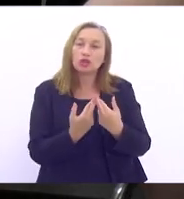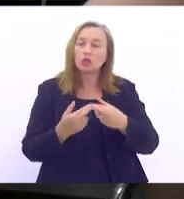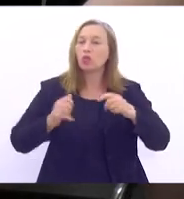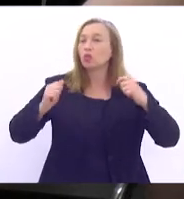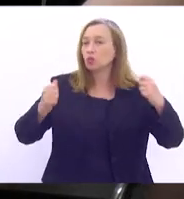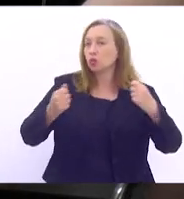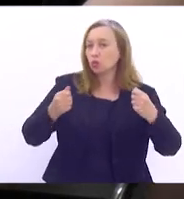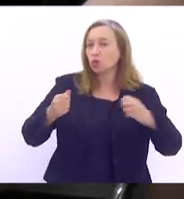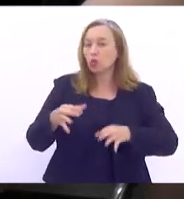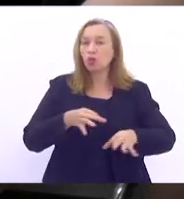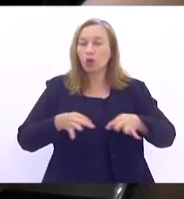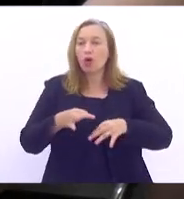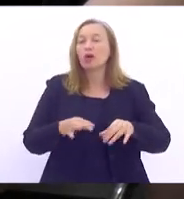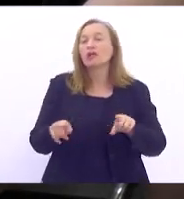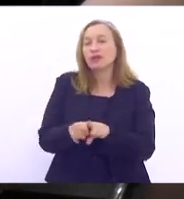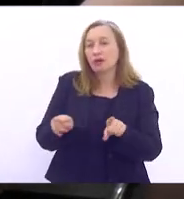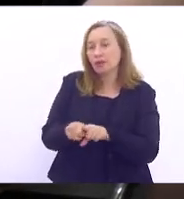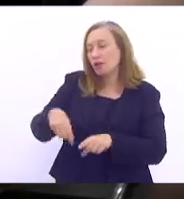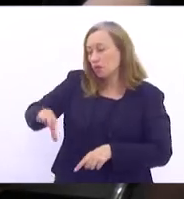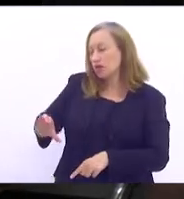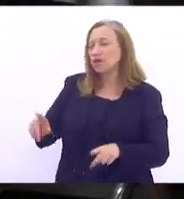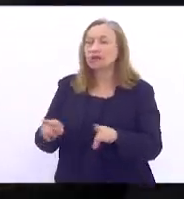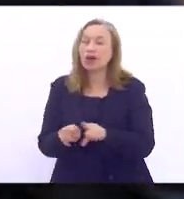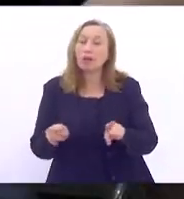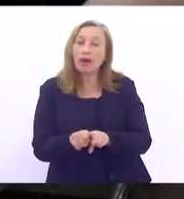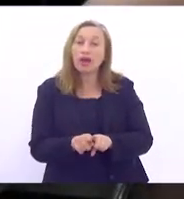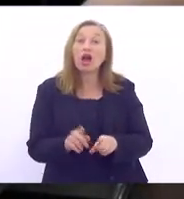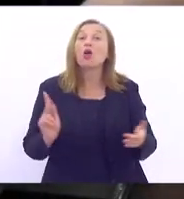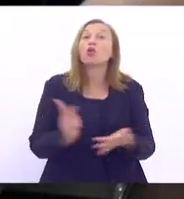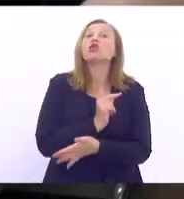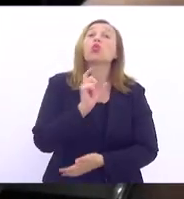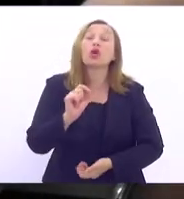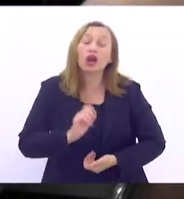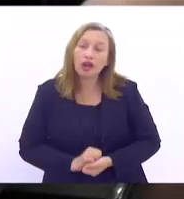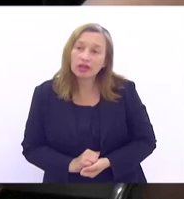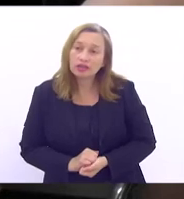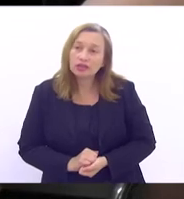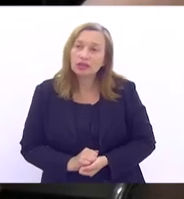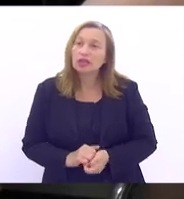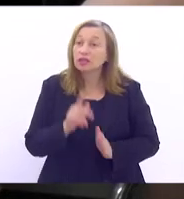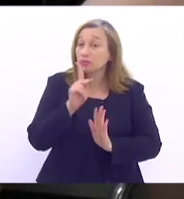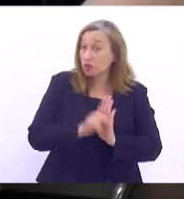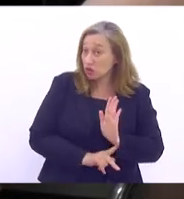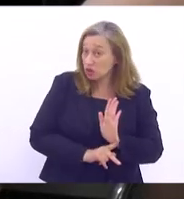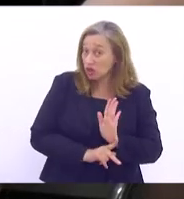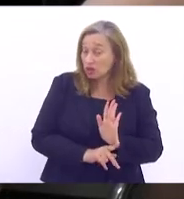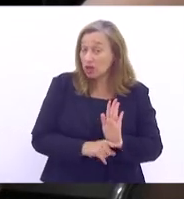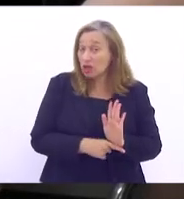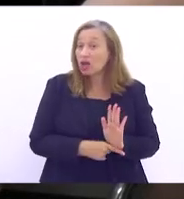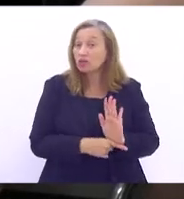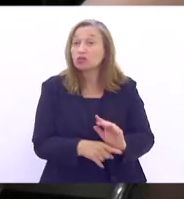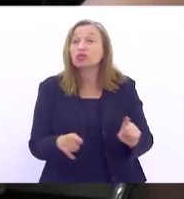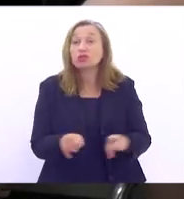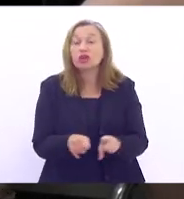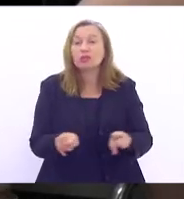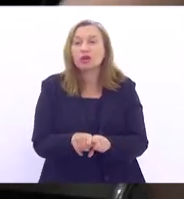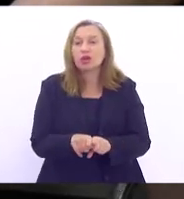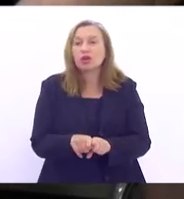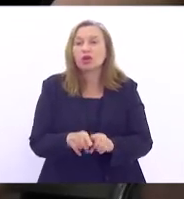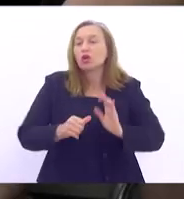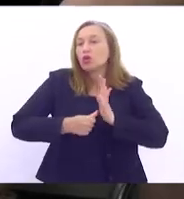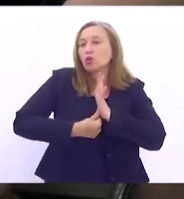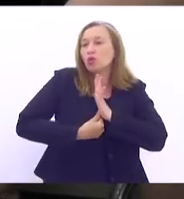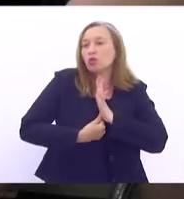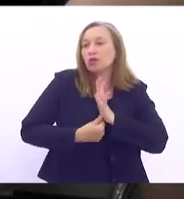Serafim. E o Mink também teve reunião. E o que acontece? Esse projeto ele brinda também o que o clube tem mais de valor,